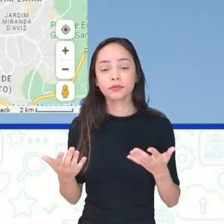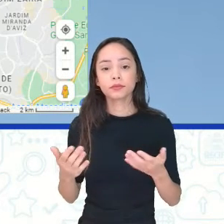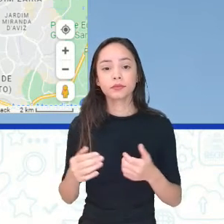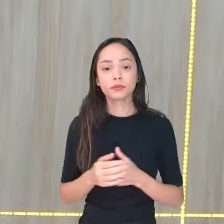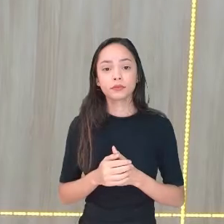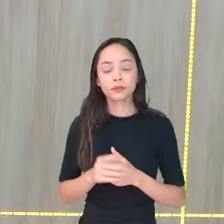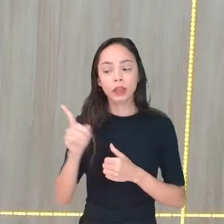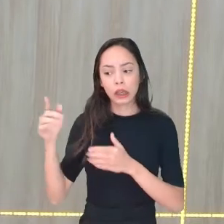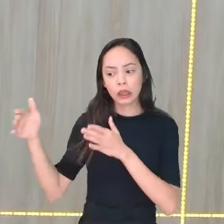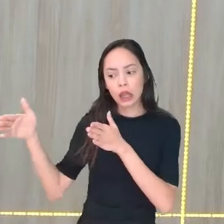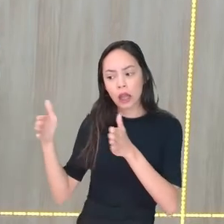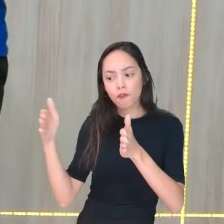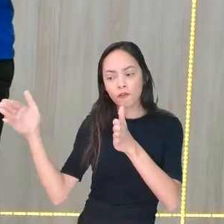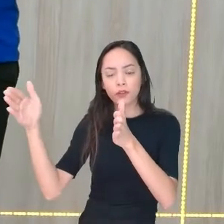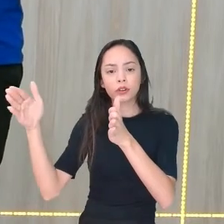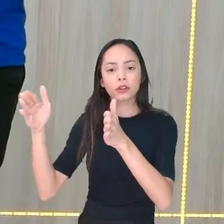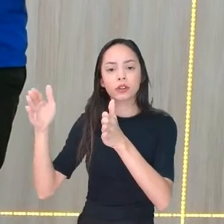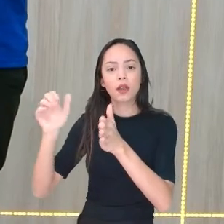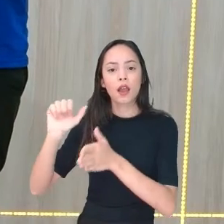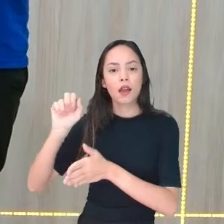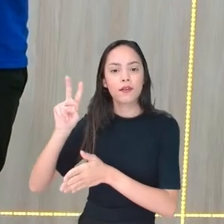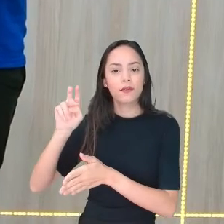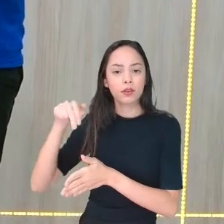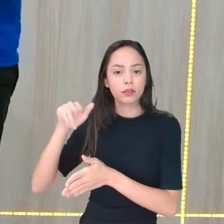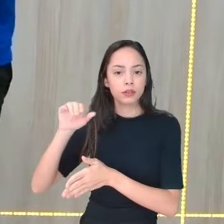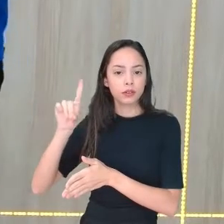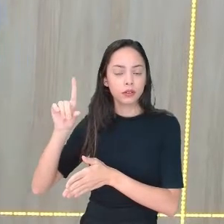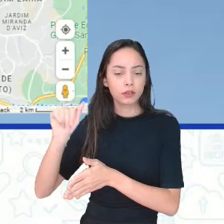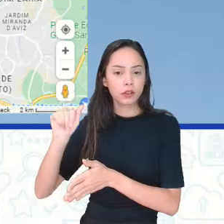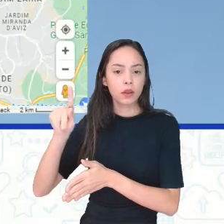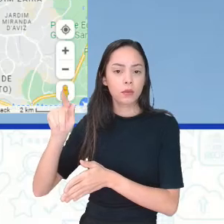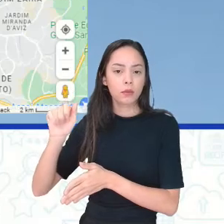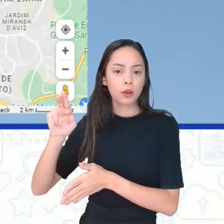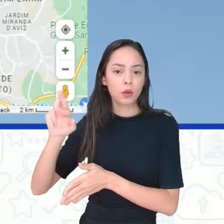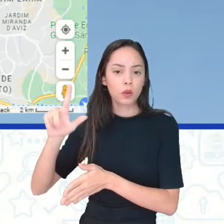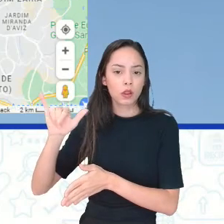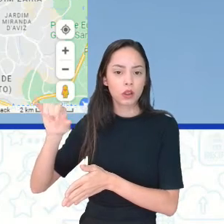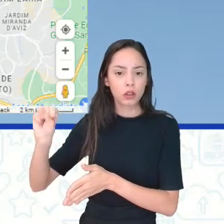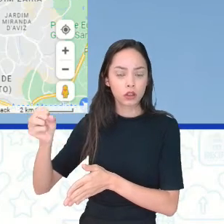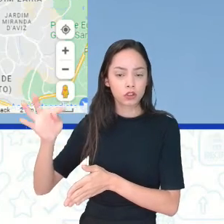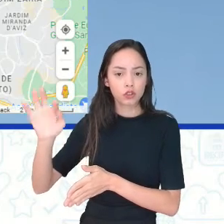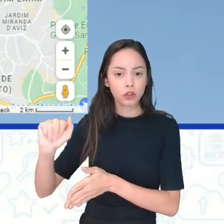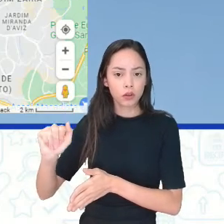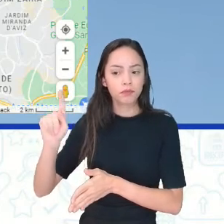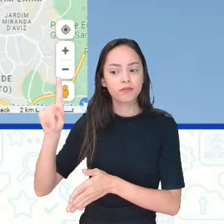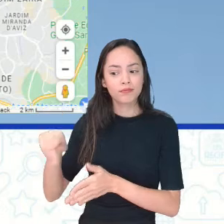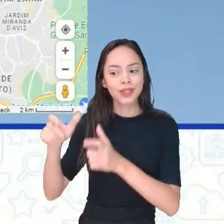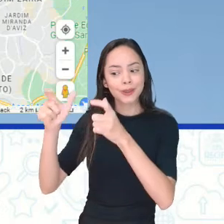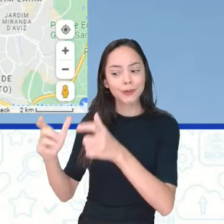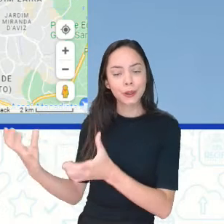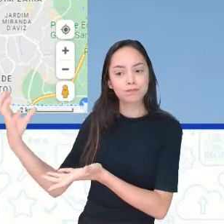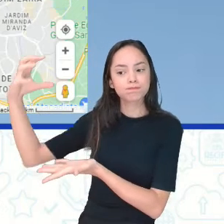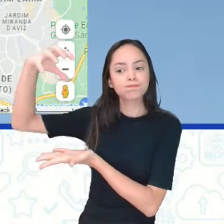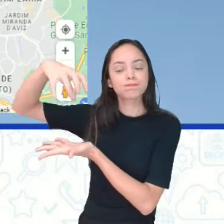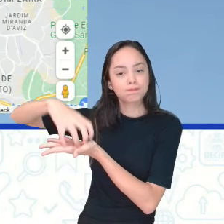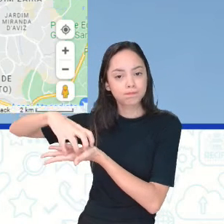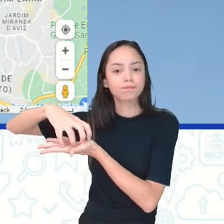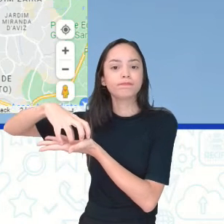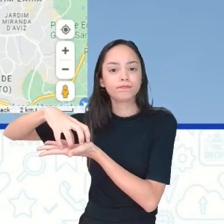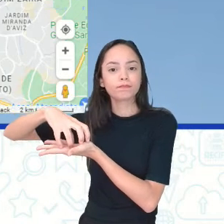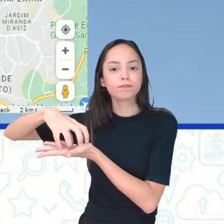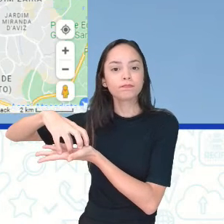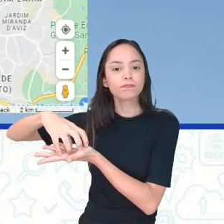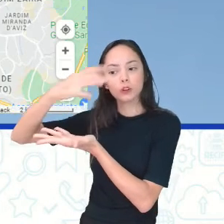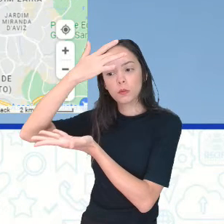a Avenida Paulista, né, que foi o nosso tema, né, ela é um lugar central na cidade, né, um lugar que